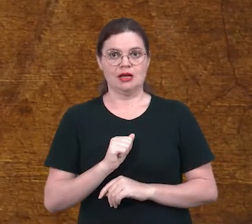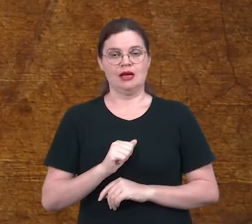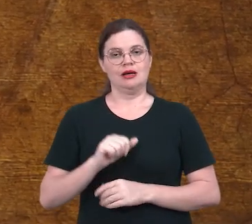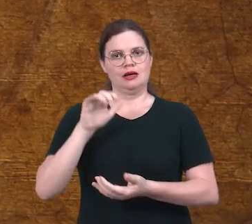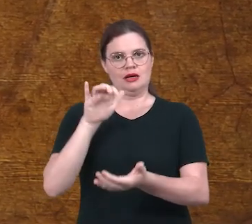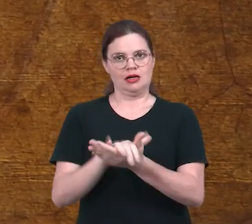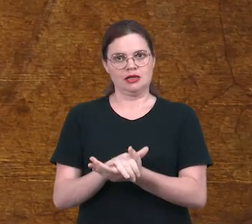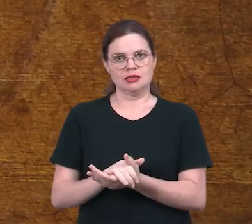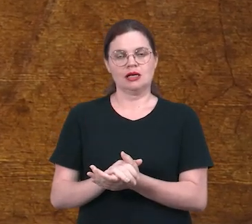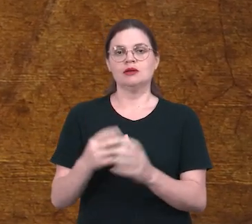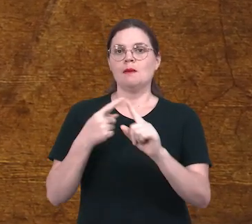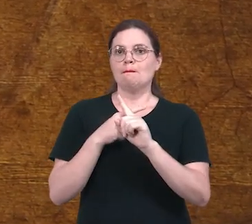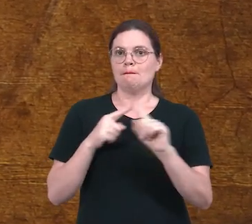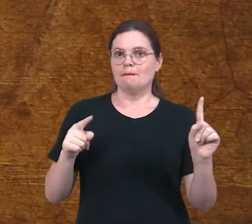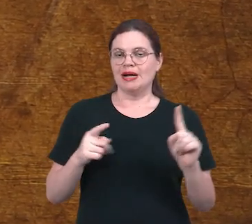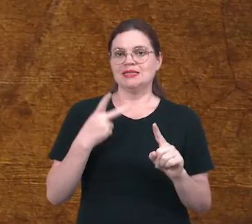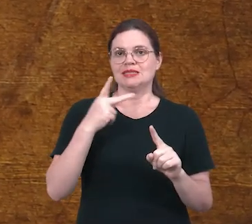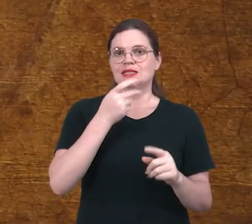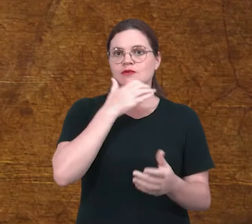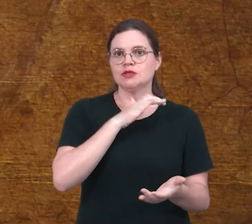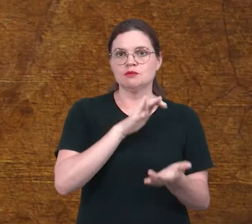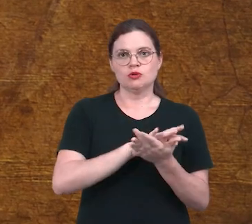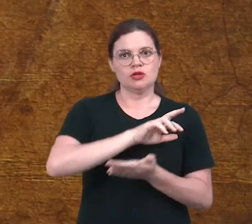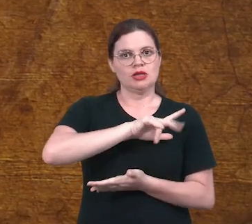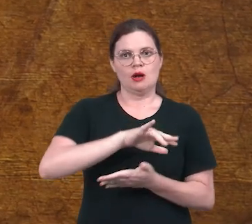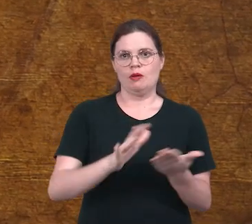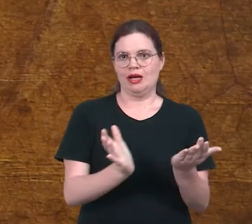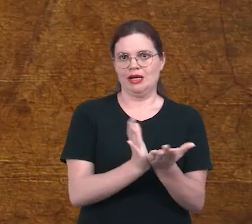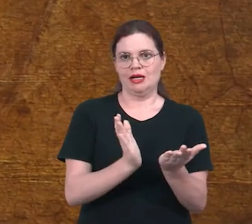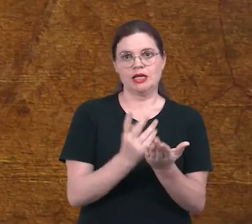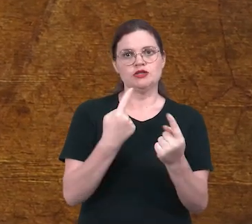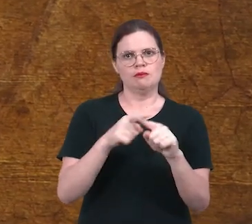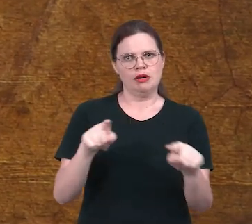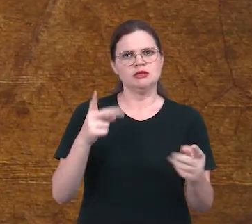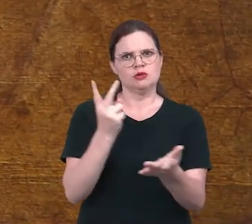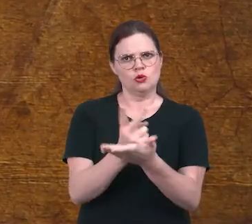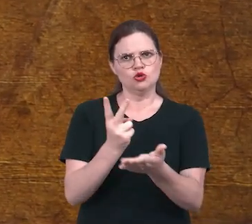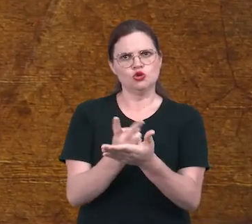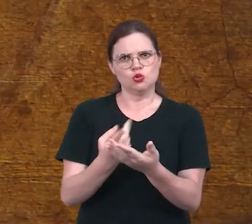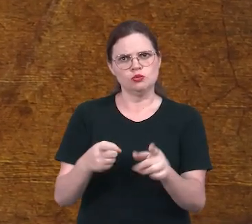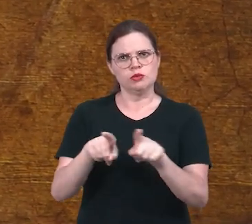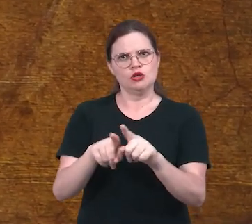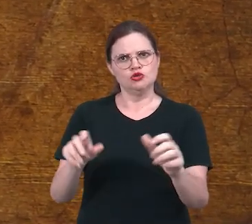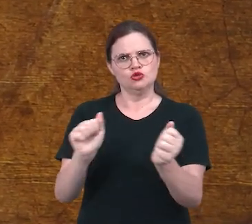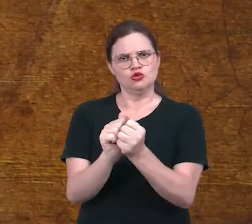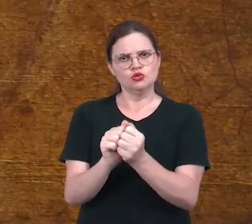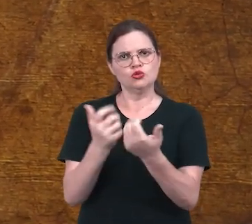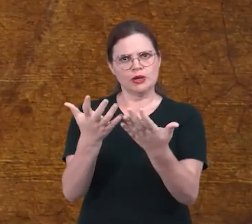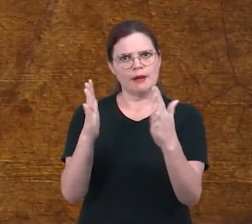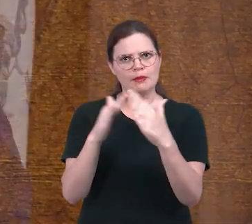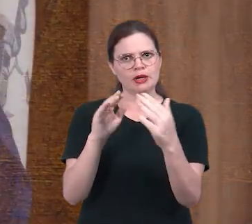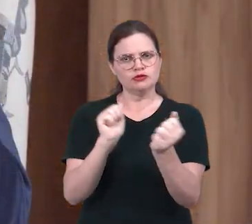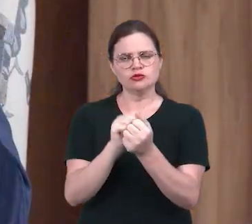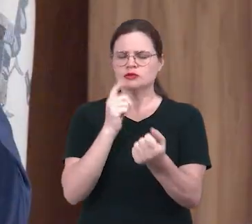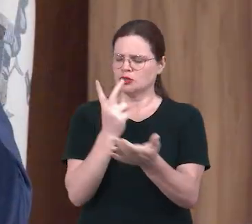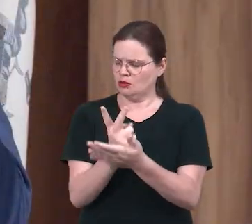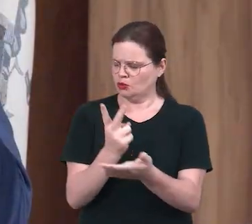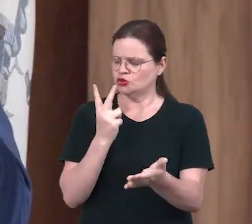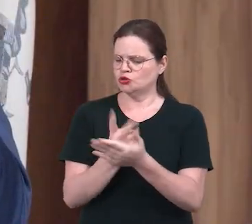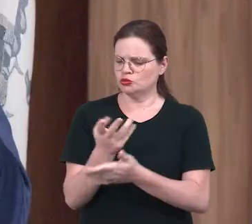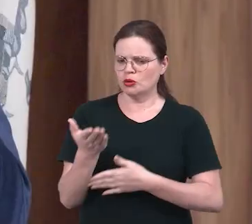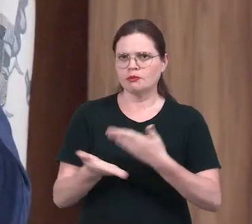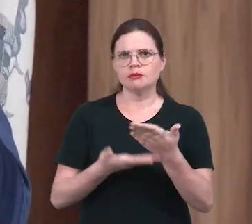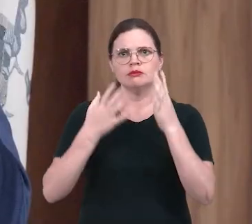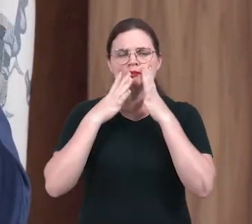não serve o Senhor, mas ele consente morar com você e vice-versa. E a Bíblia diz que você continue morando com ele, convivendo com ele, como